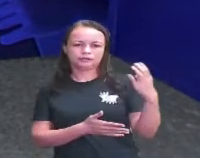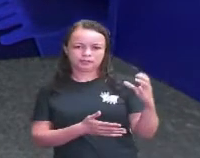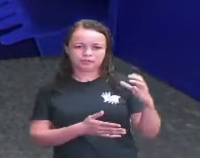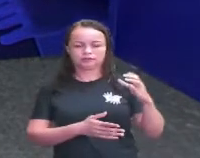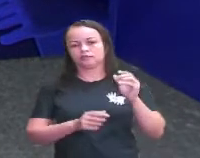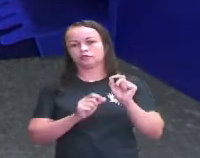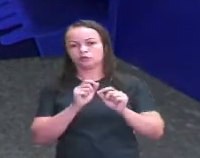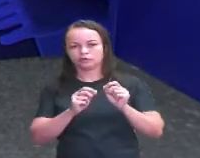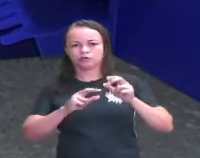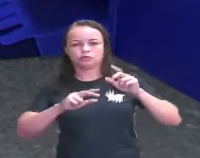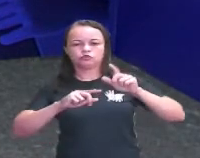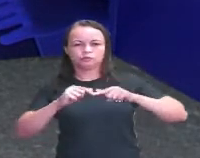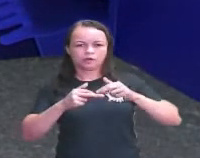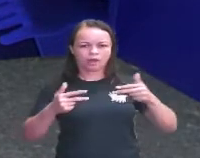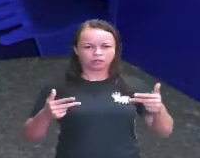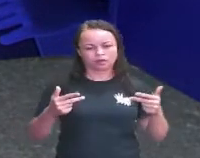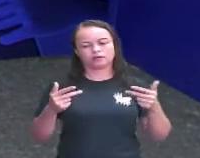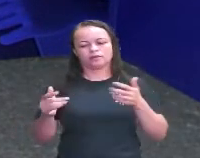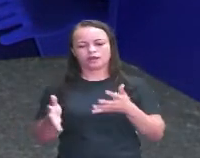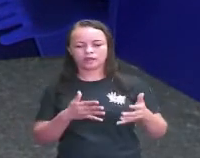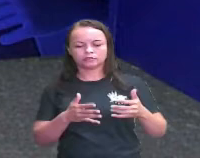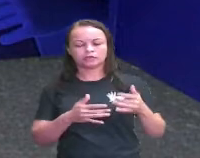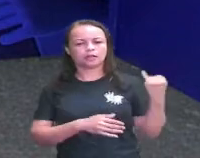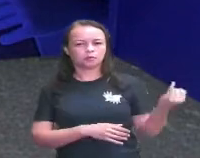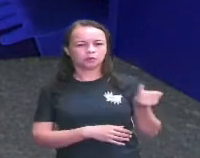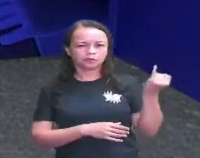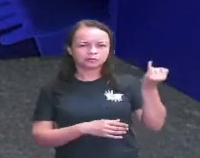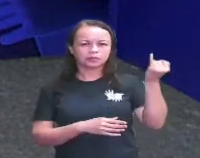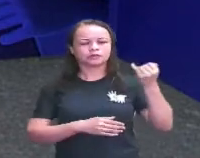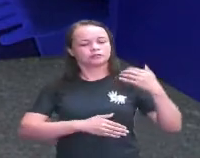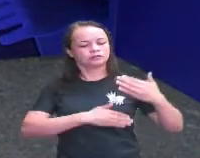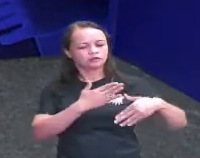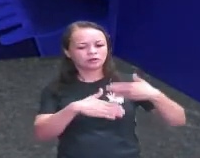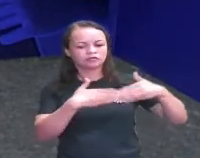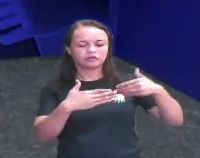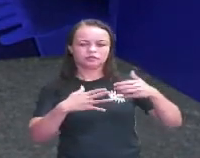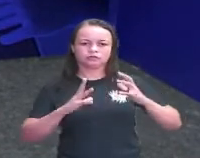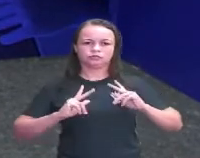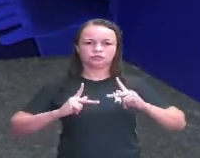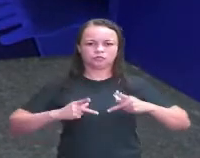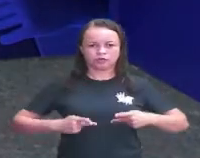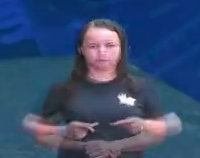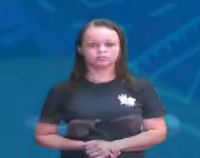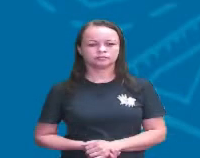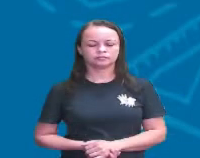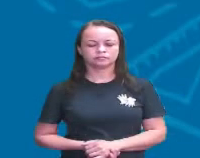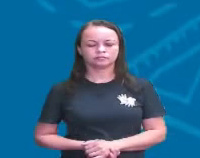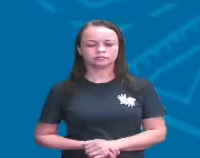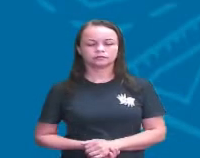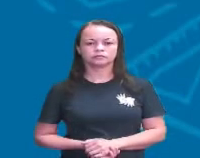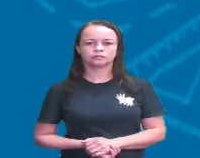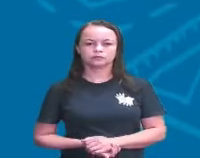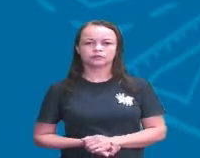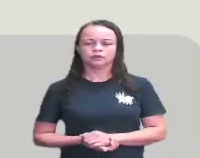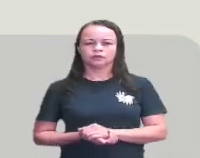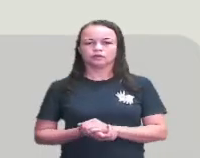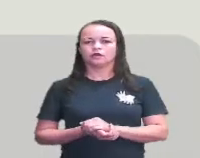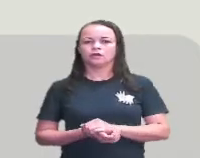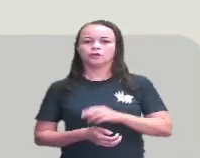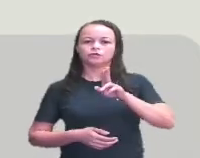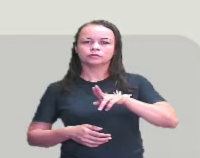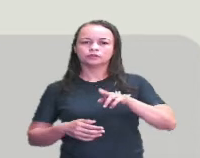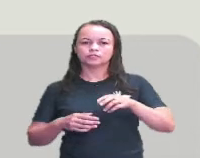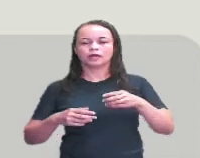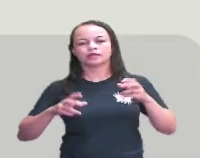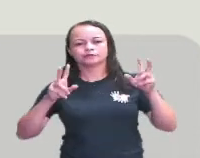dos materiais e o seu desenvolvimento foi importante para o avanço da humanidade. Então vamos lá? Unidade temática de hoje vai ser